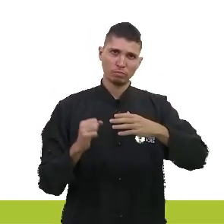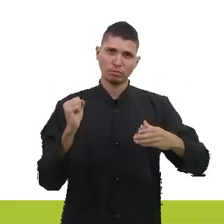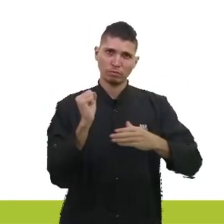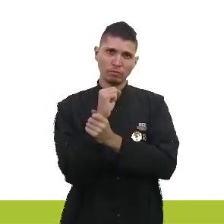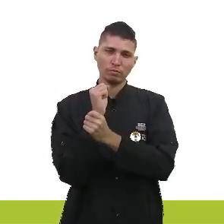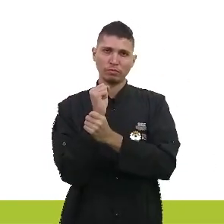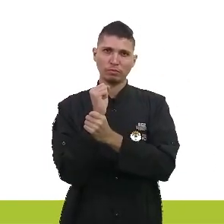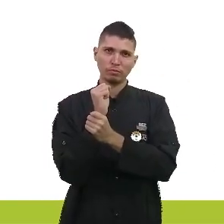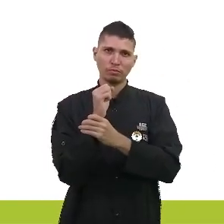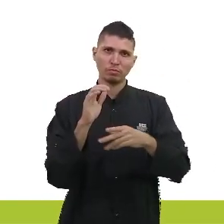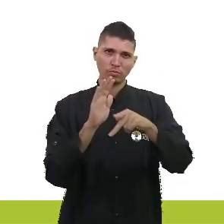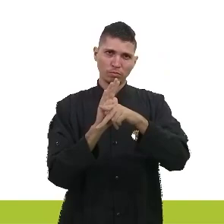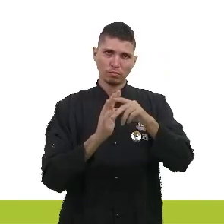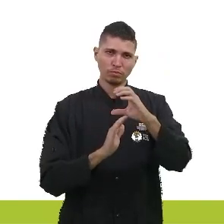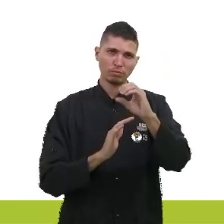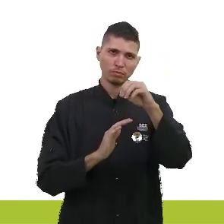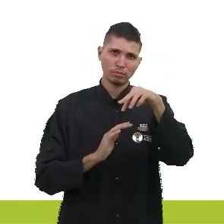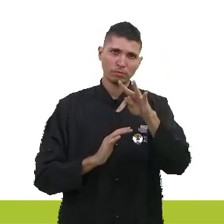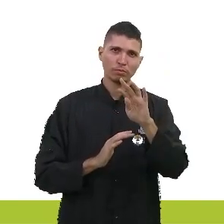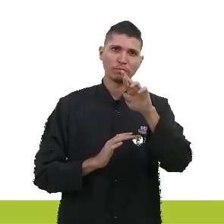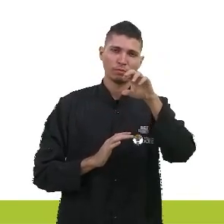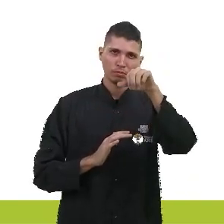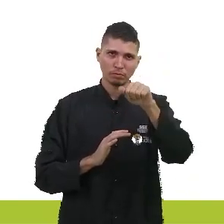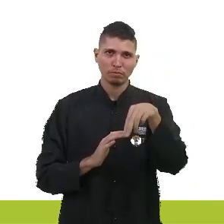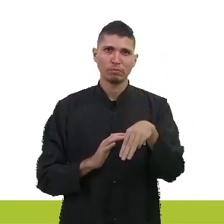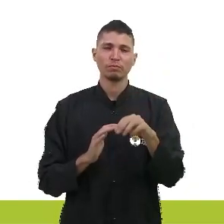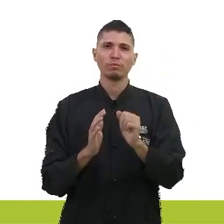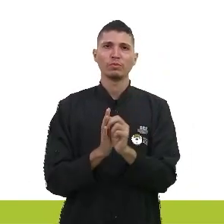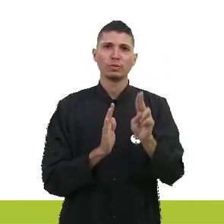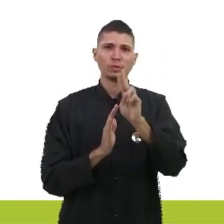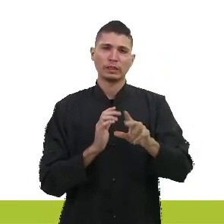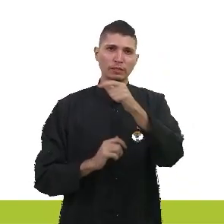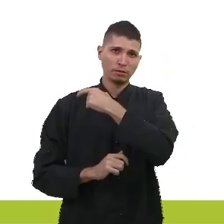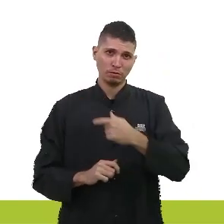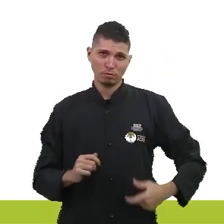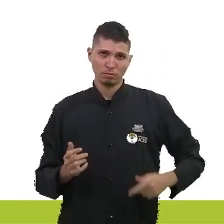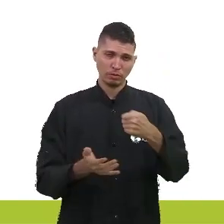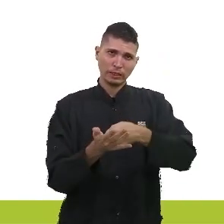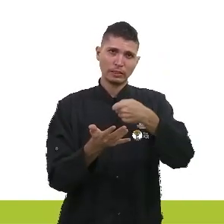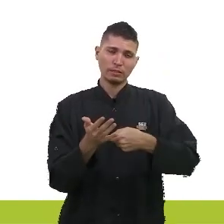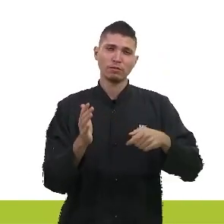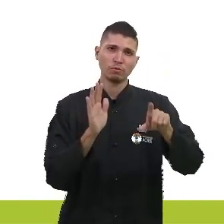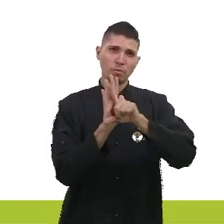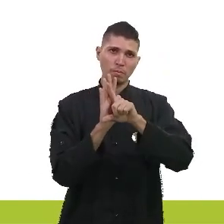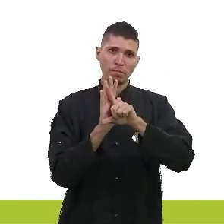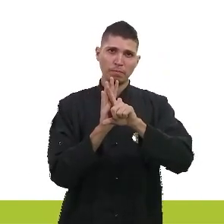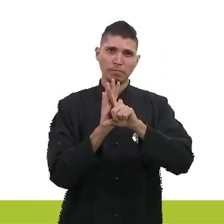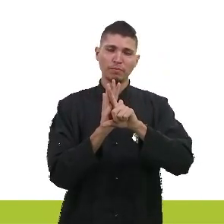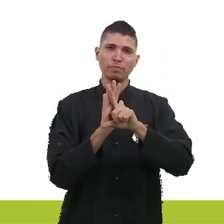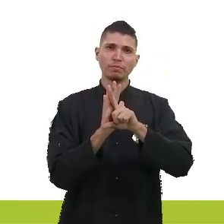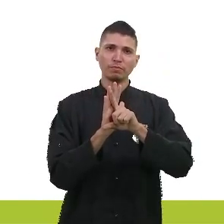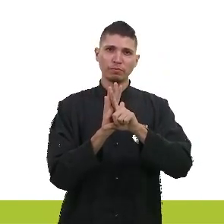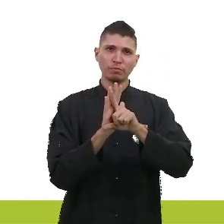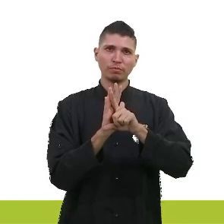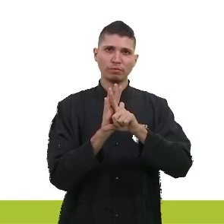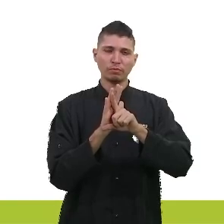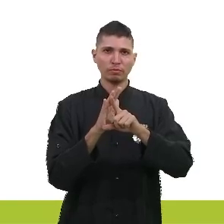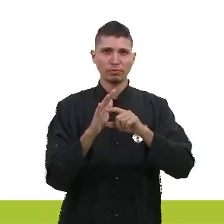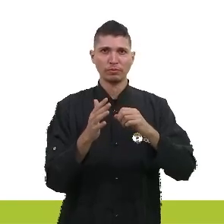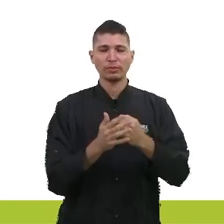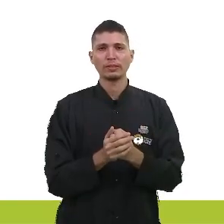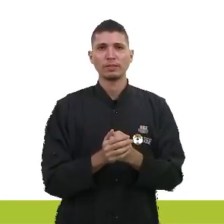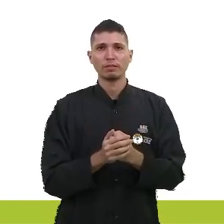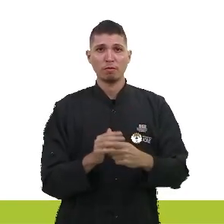pelo CONTRAN. O uso do cinto de segurança, obrigatório por lei, remete-nos a uma das explicações da